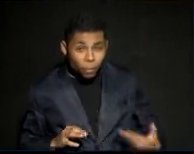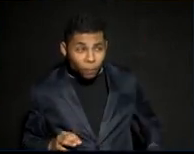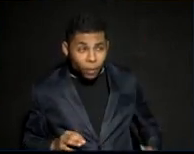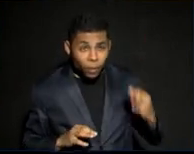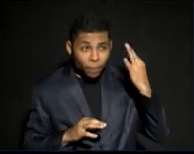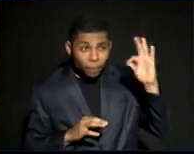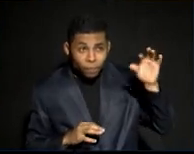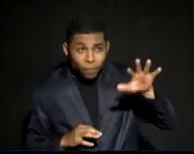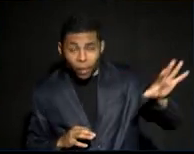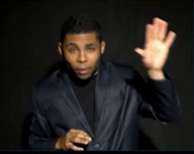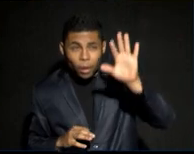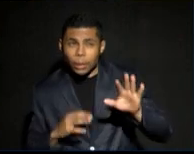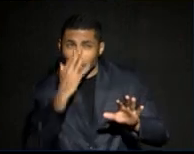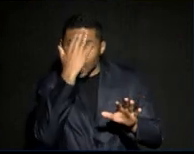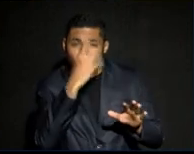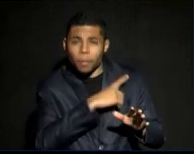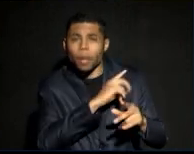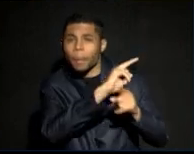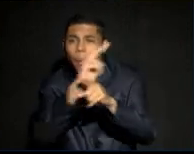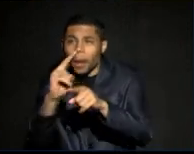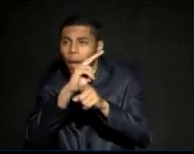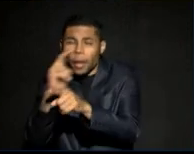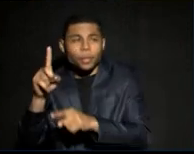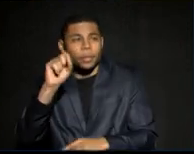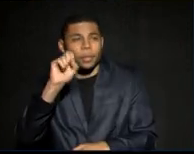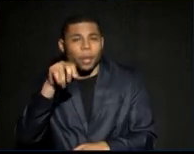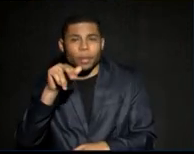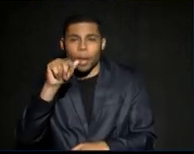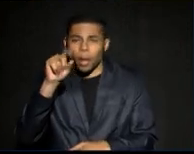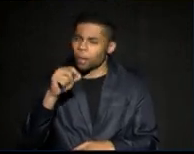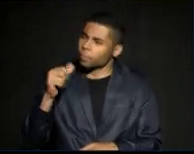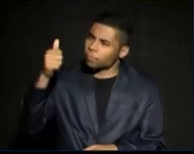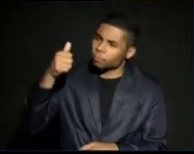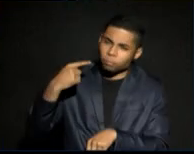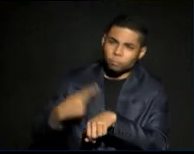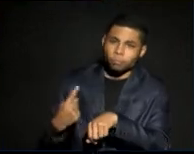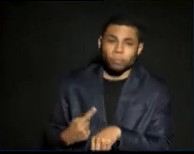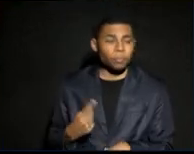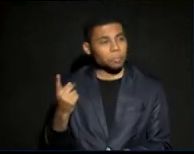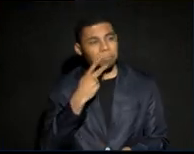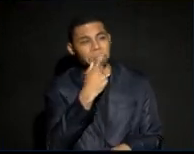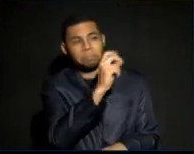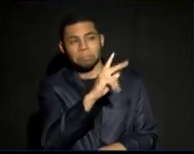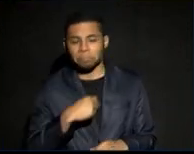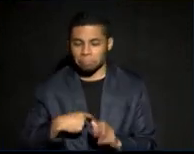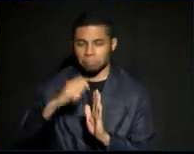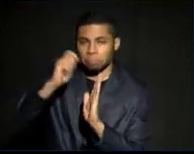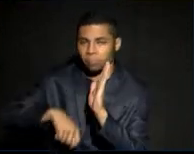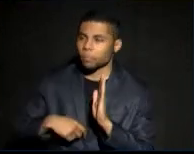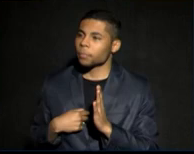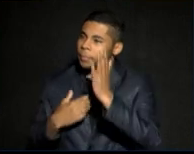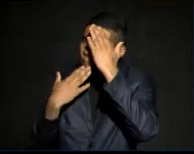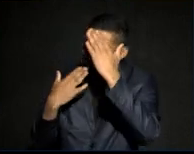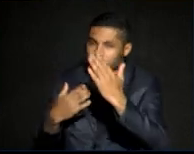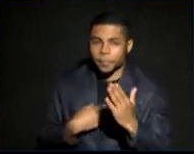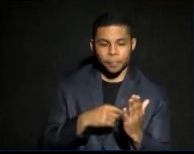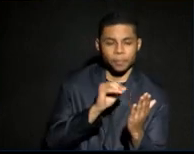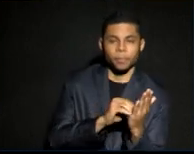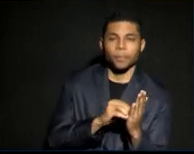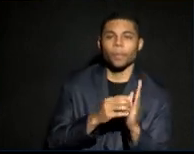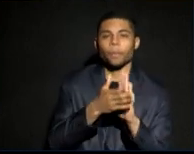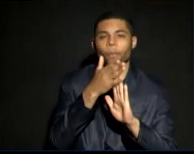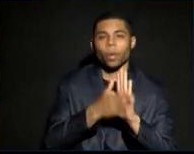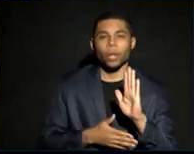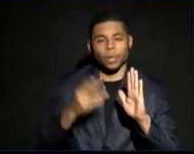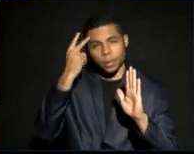está lhe encaminhando os empréstimos do Senado eu fui na mesma hora Presidente da República assinou eu agradecer na Folha de São